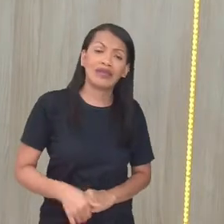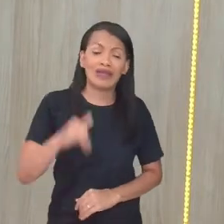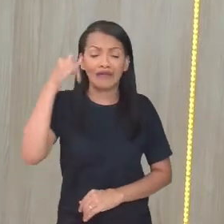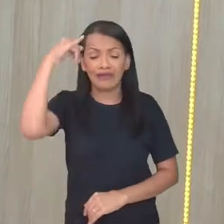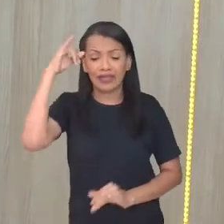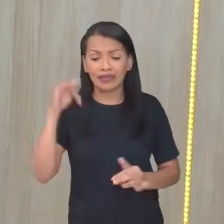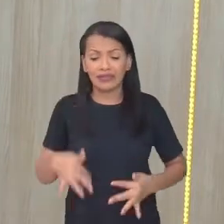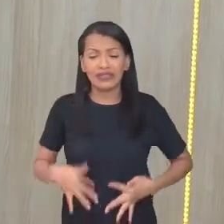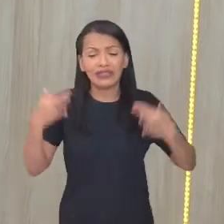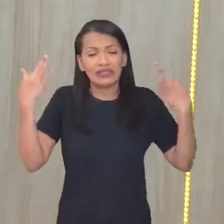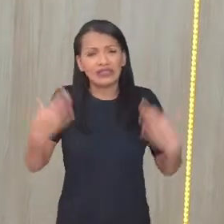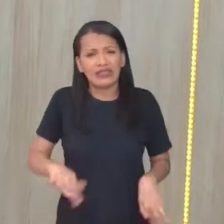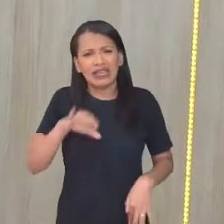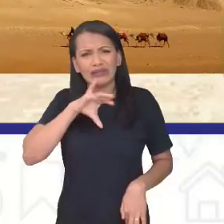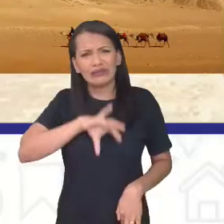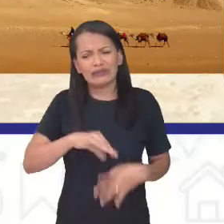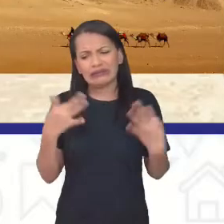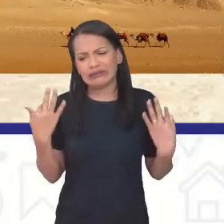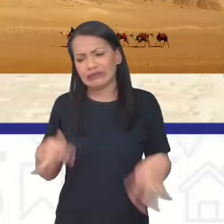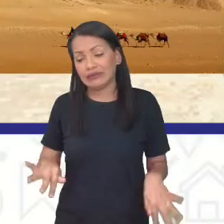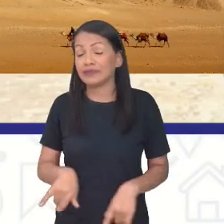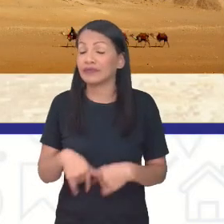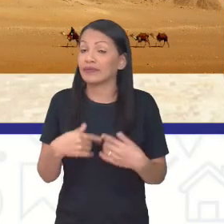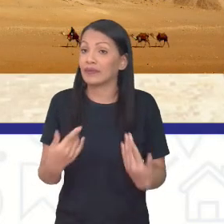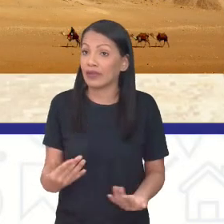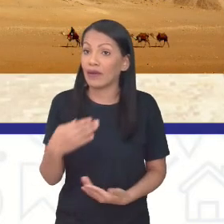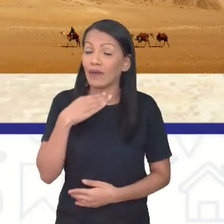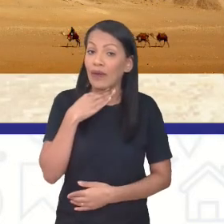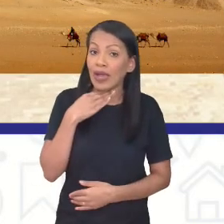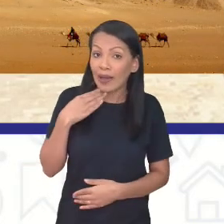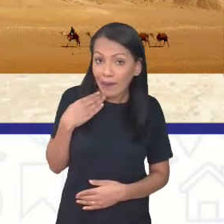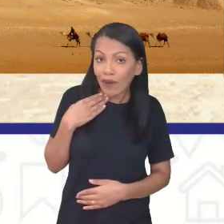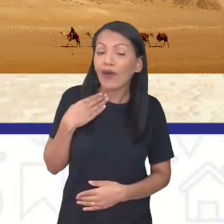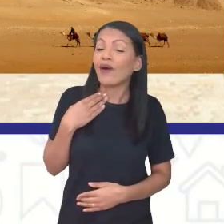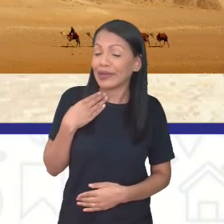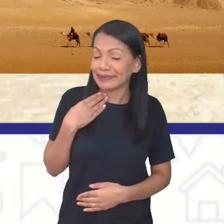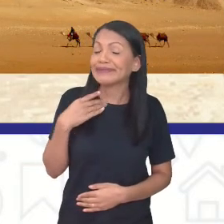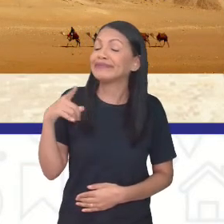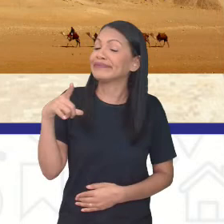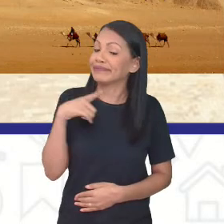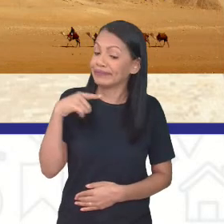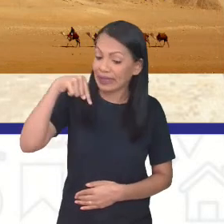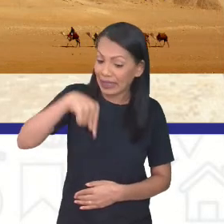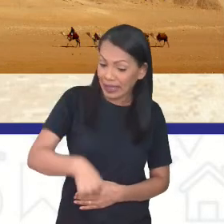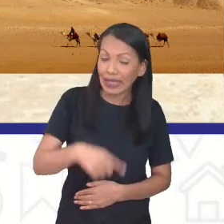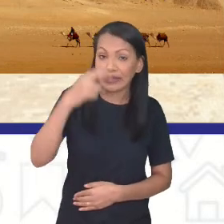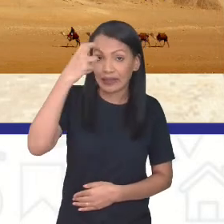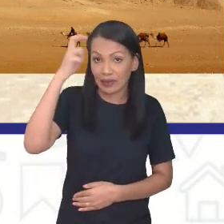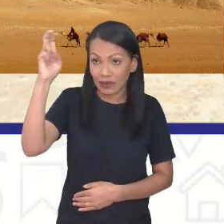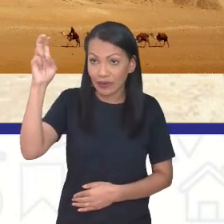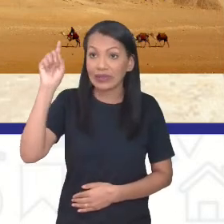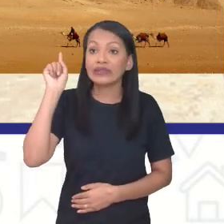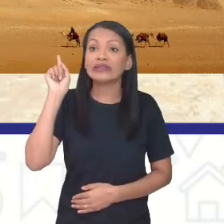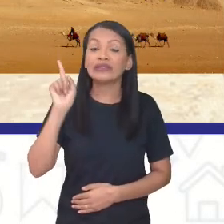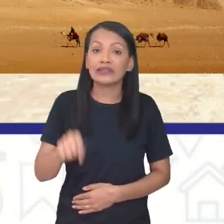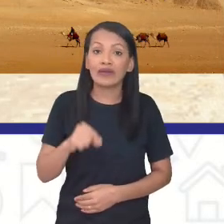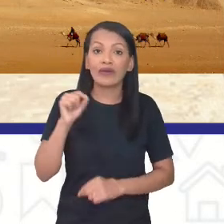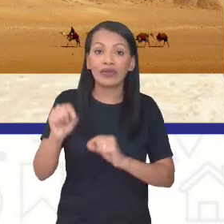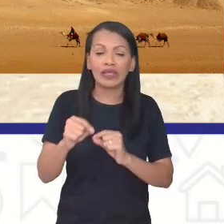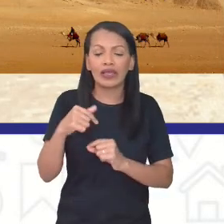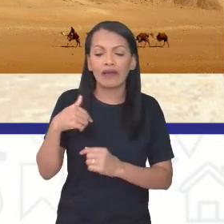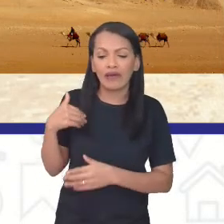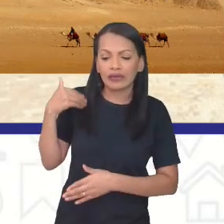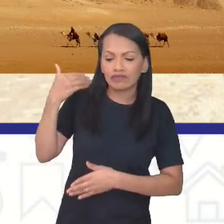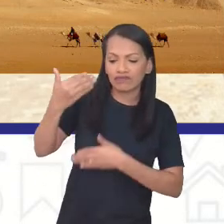menstruais. Veja, então a morte estava muito presente na cultura egípcia, de forma, né, que isso se constituiu como um